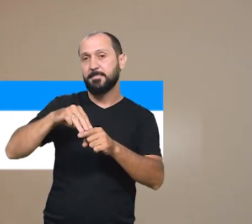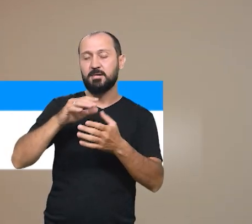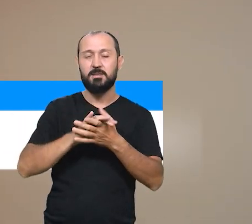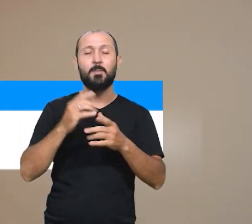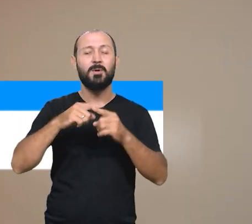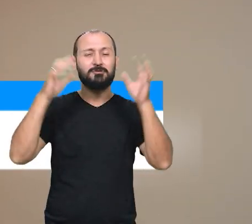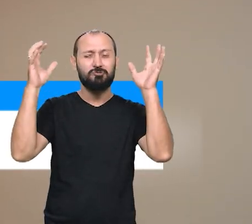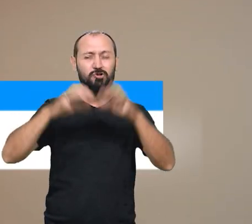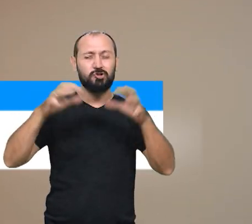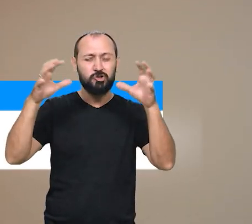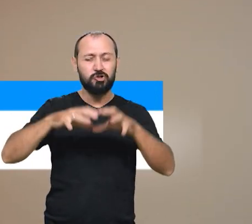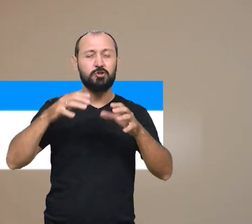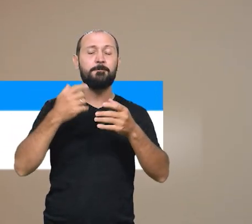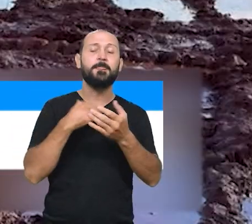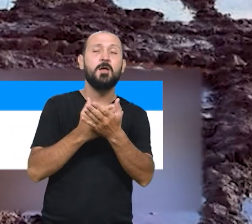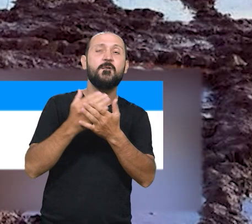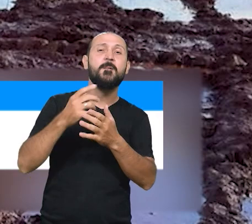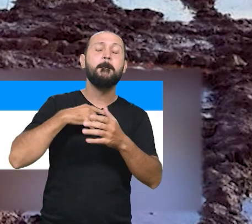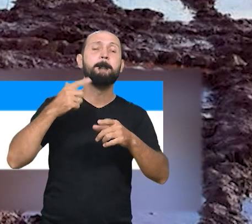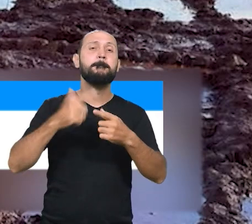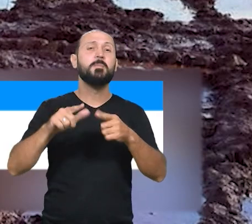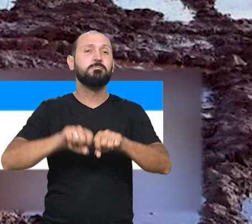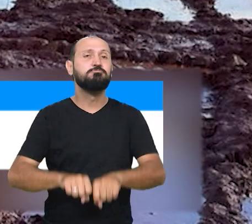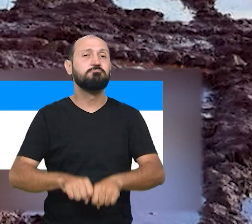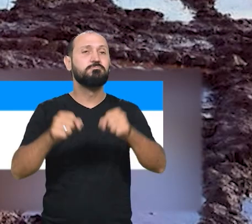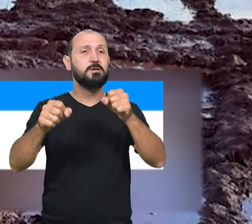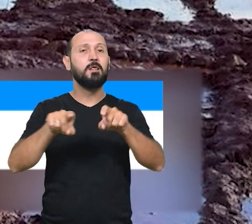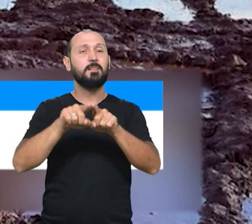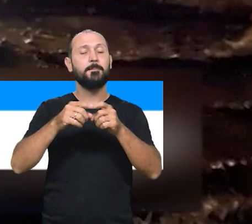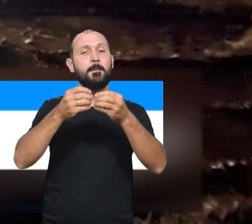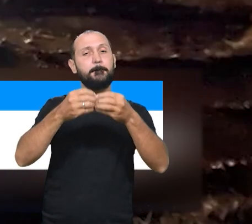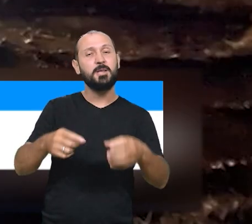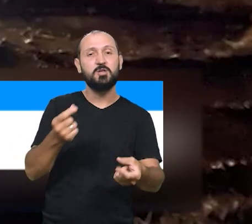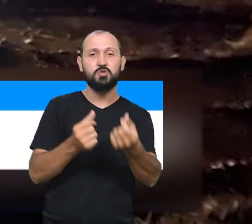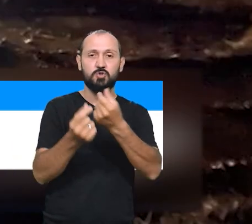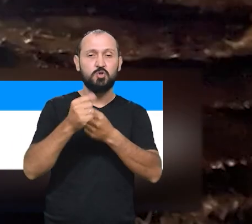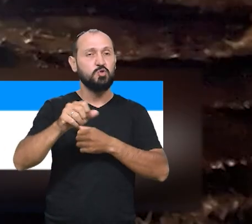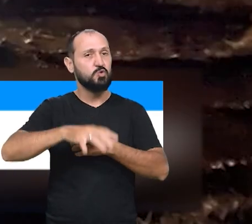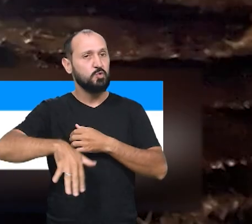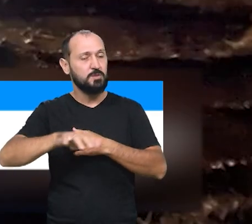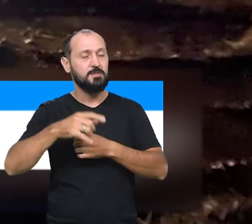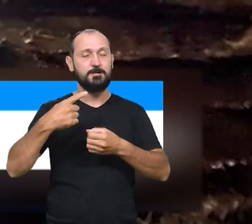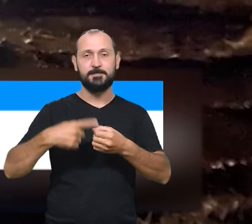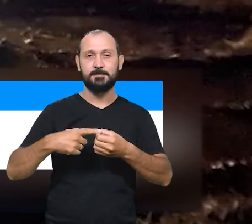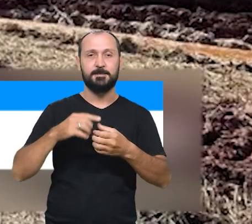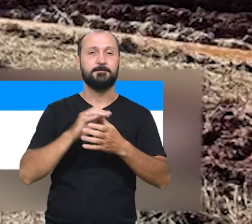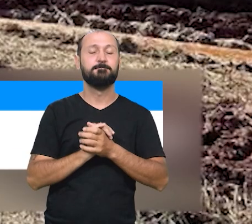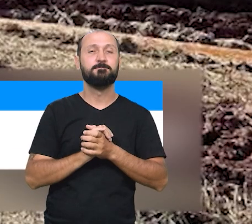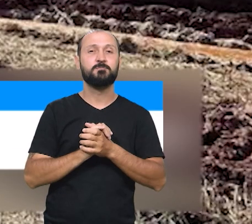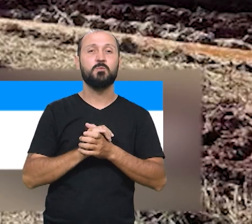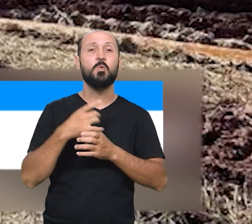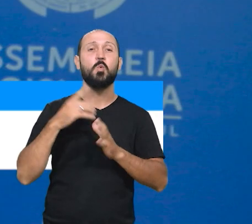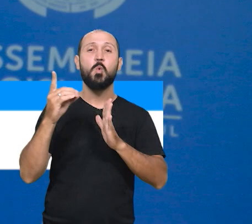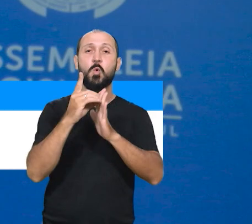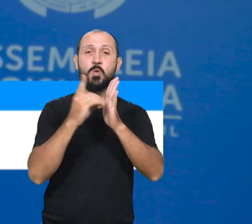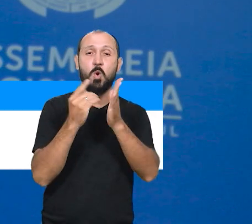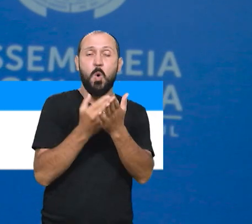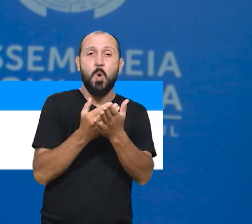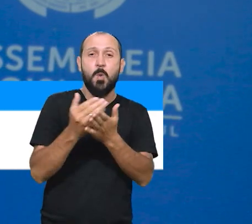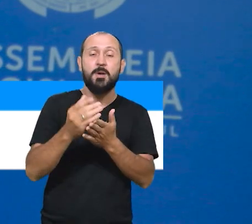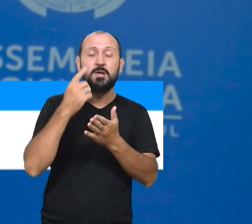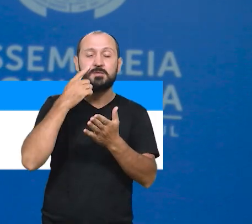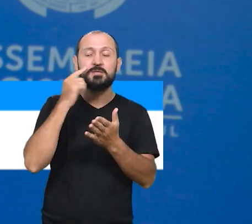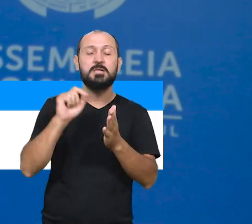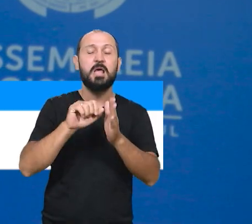de forma significativa as cidades, ocasionando danos ambientais e prejuízos econômicos e sociais às cidades. O